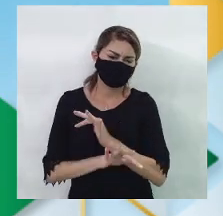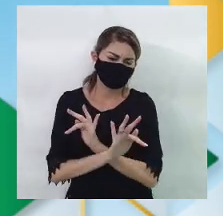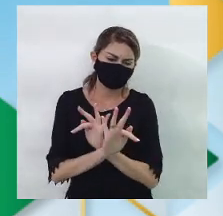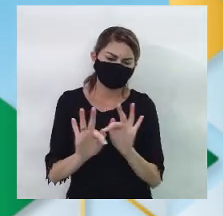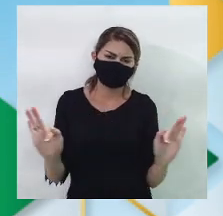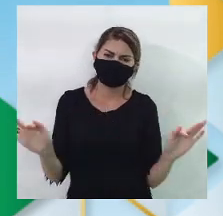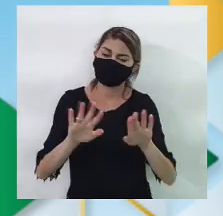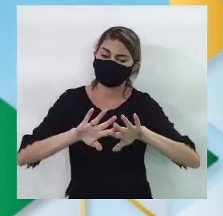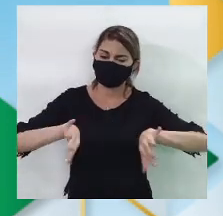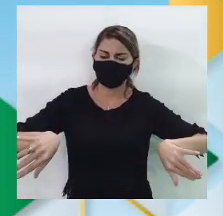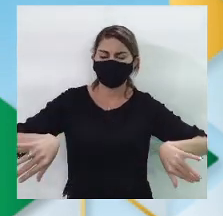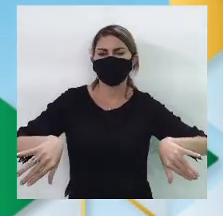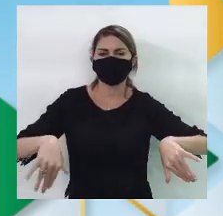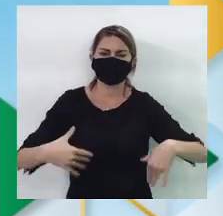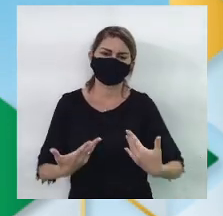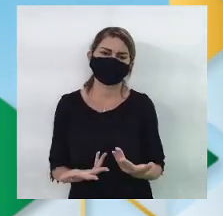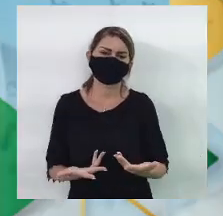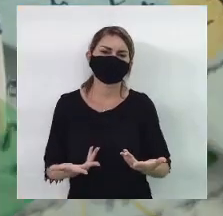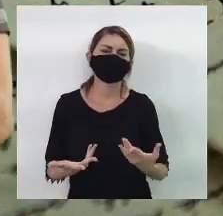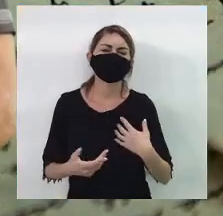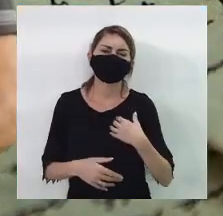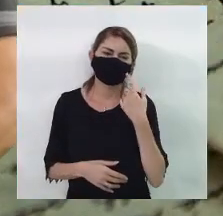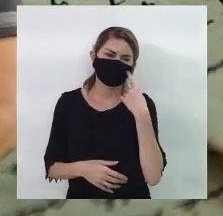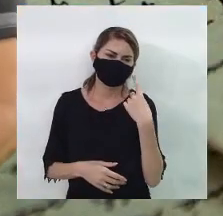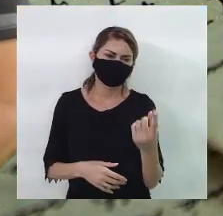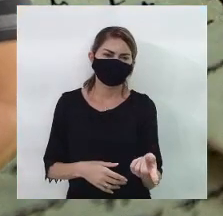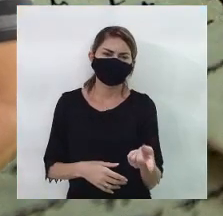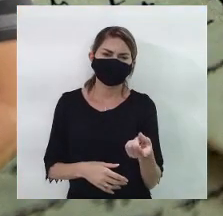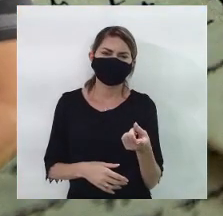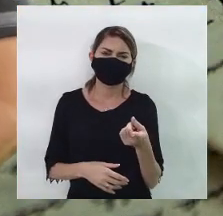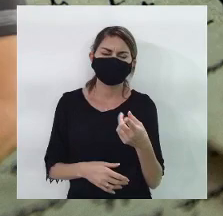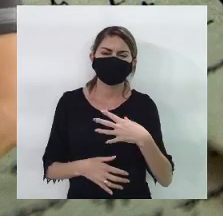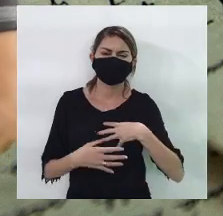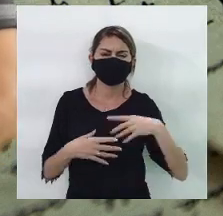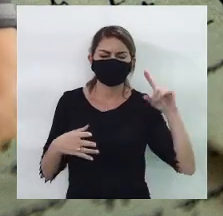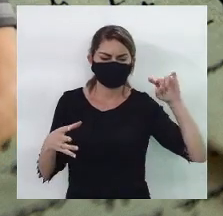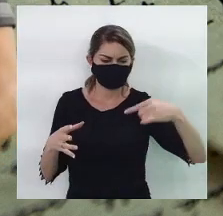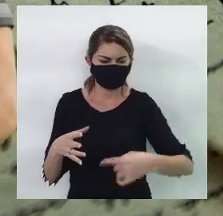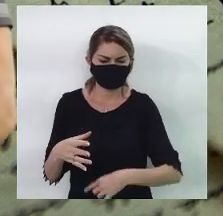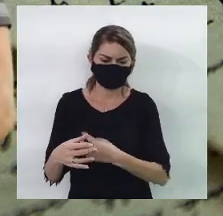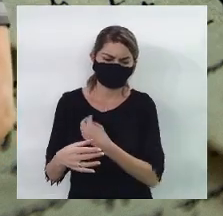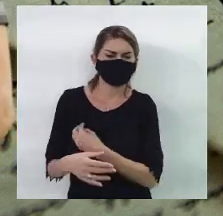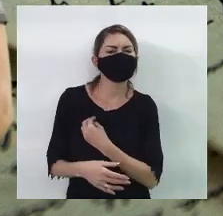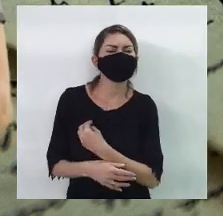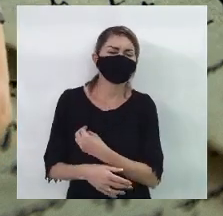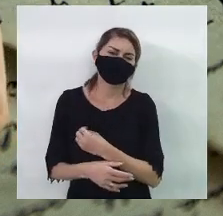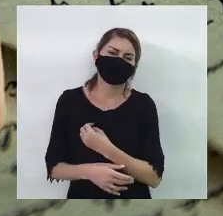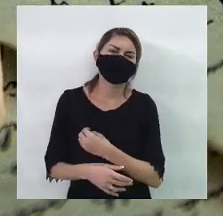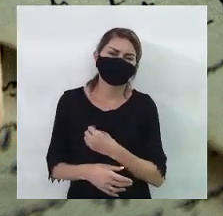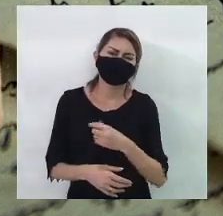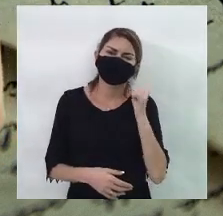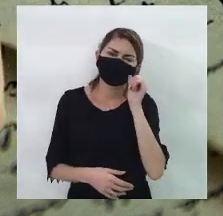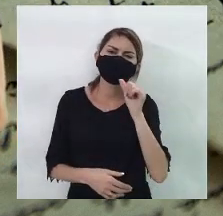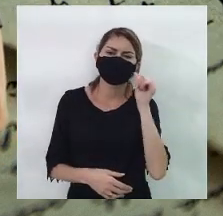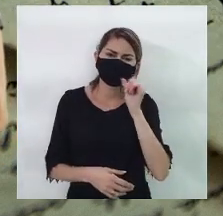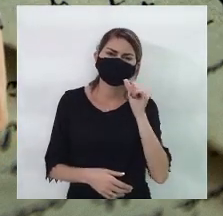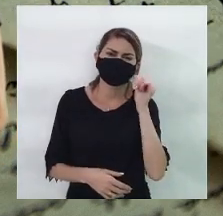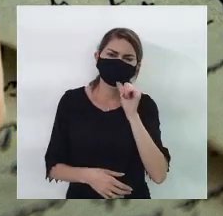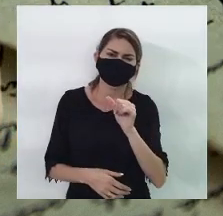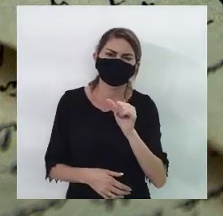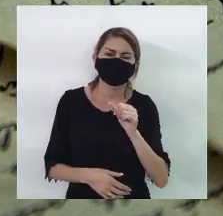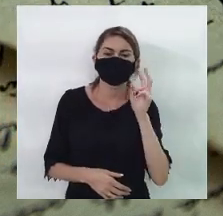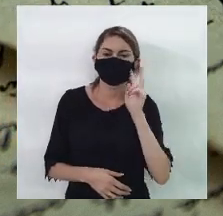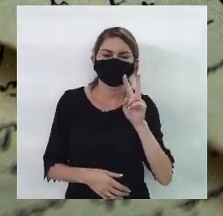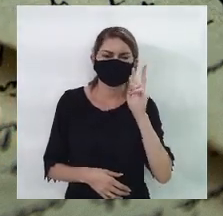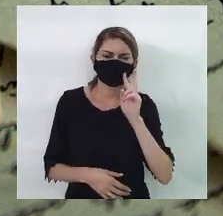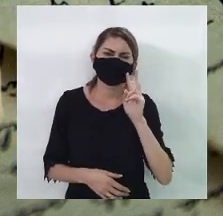da separação. Justamente é isso, né? Que é essa questão do mergulho na vida do feminino, né? Do feminino, que